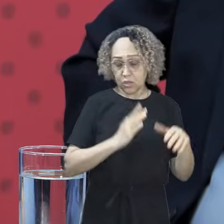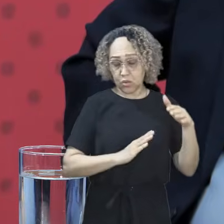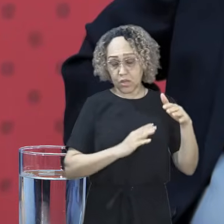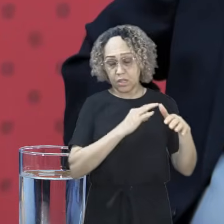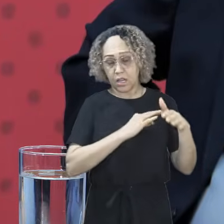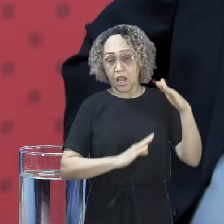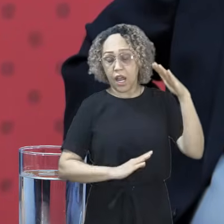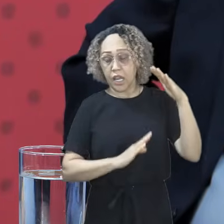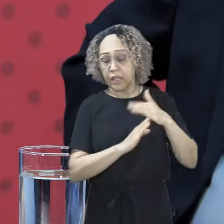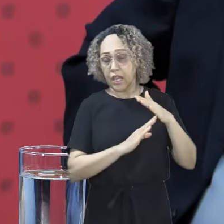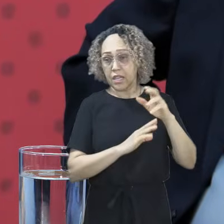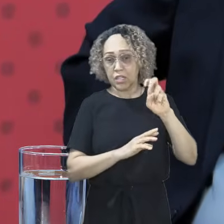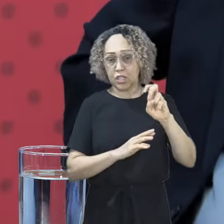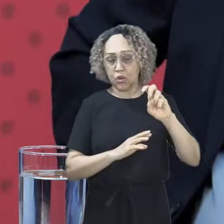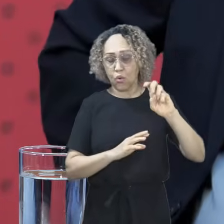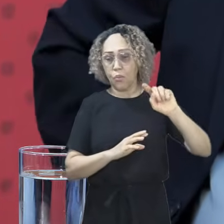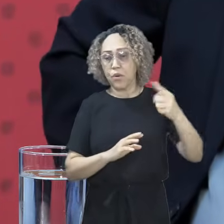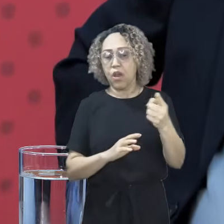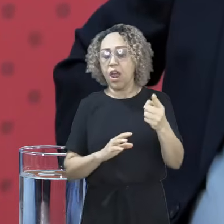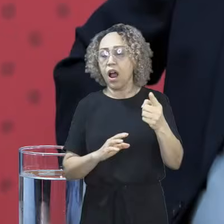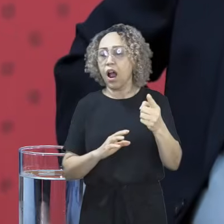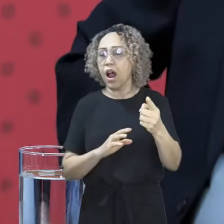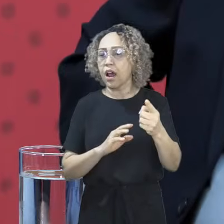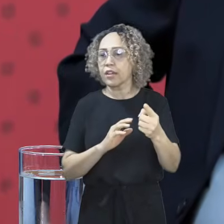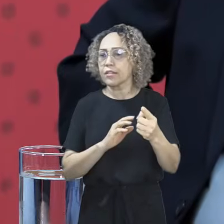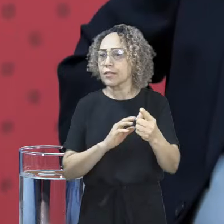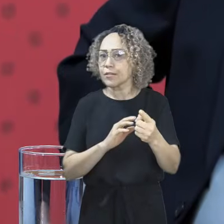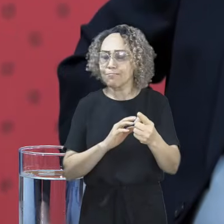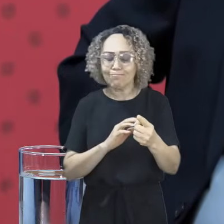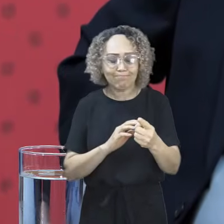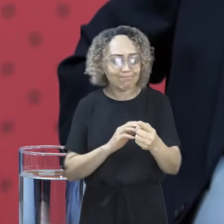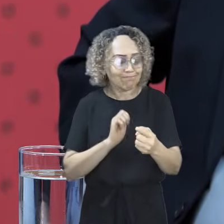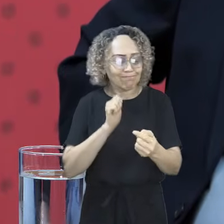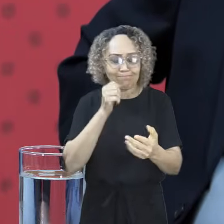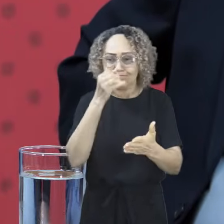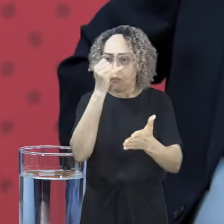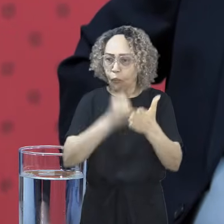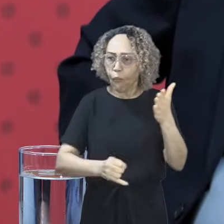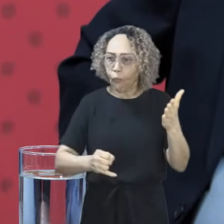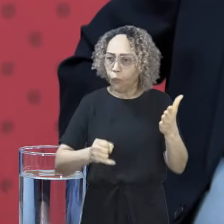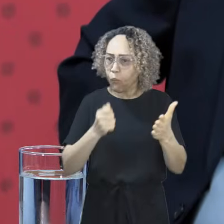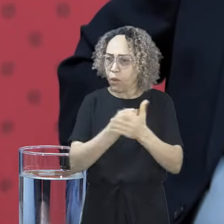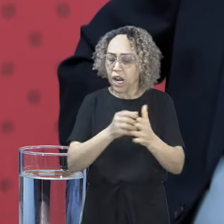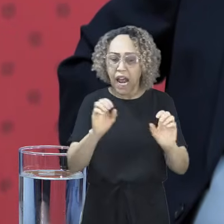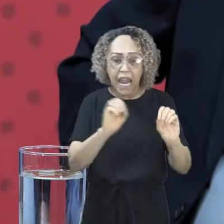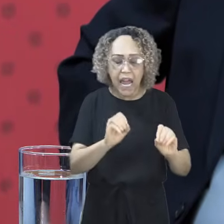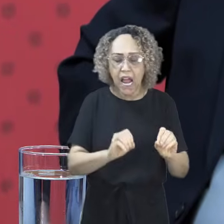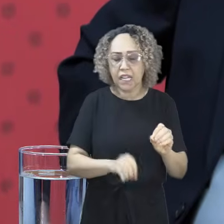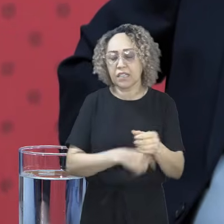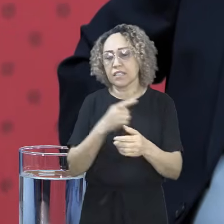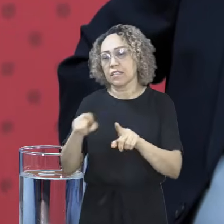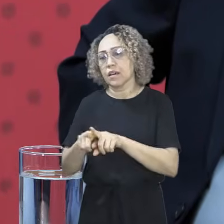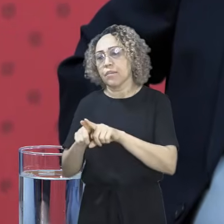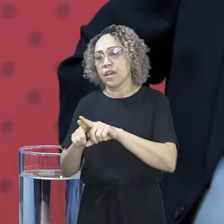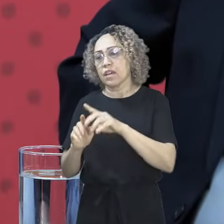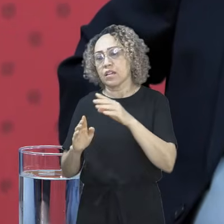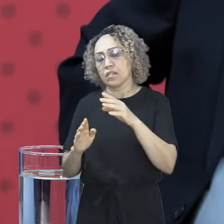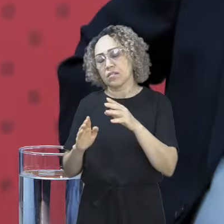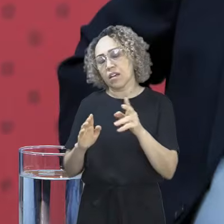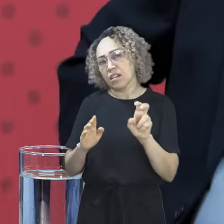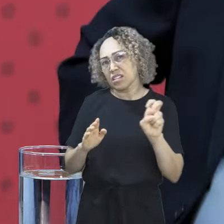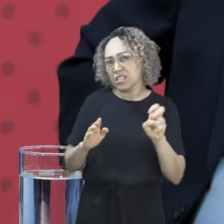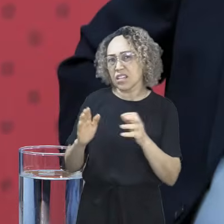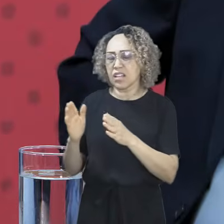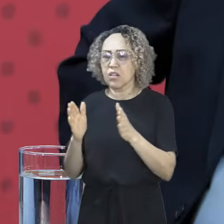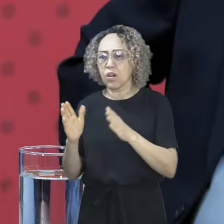gente enfrente os privilégios e construa efetivamente um país de igualdade de oportunidades, que a gente